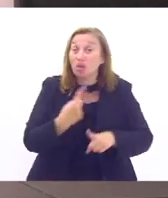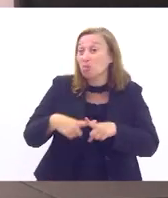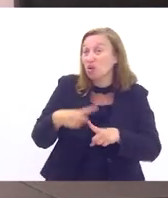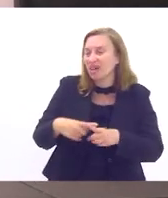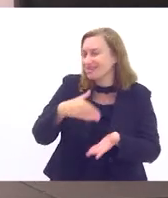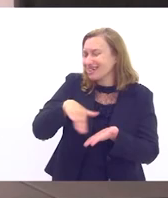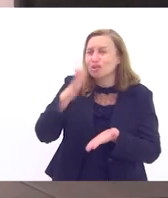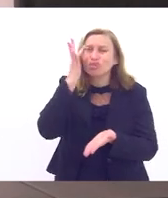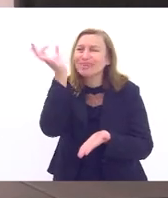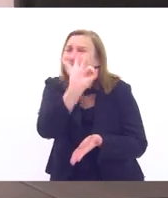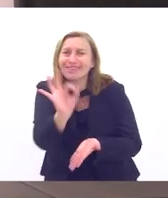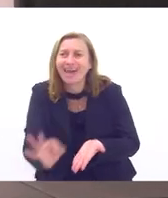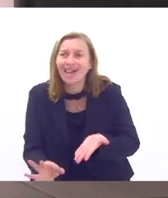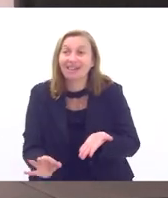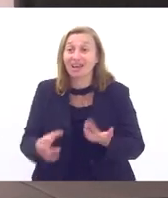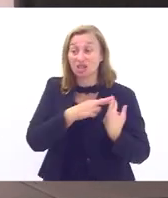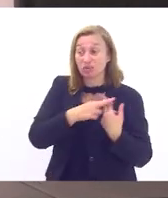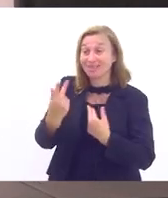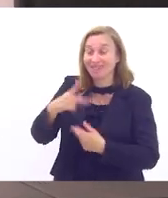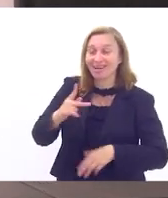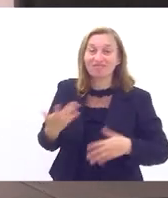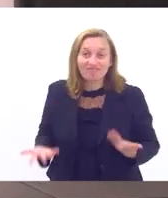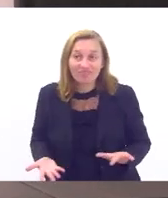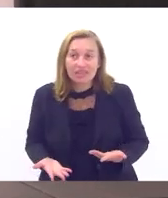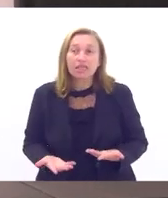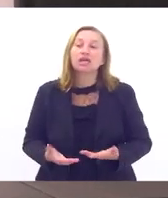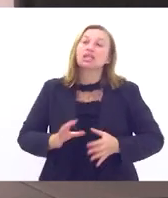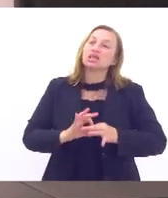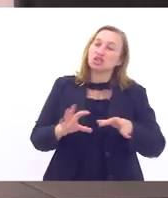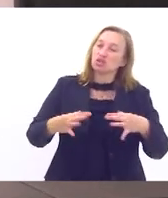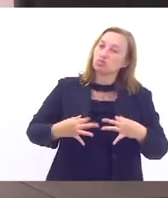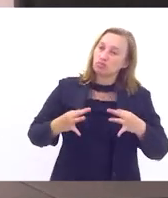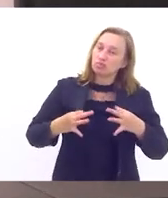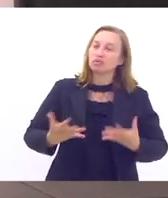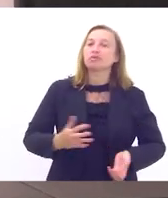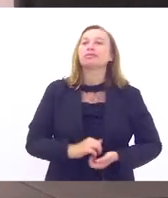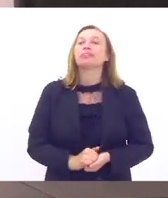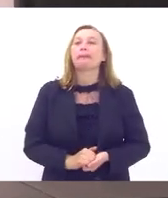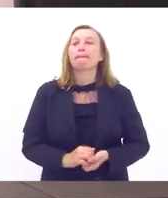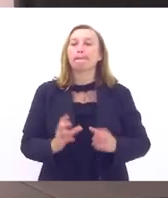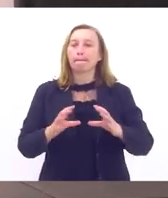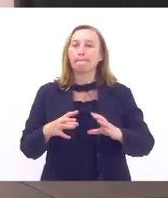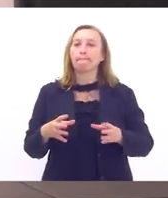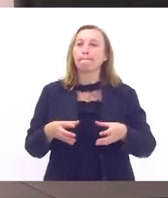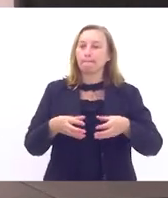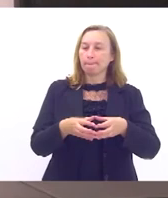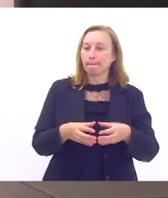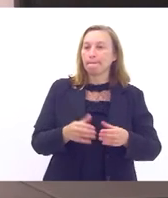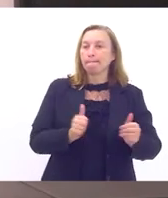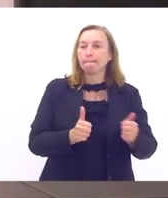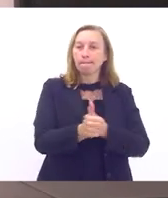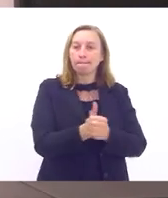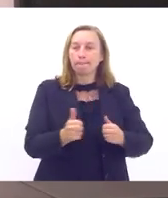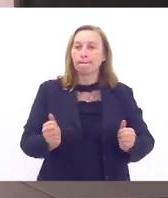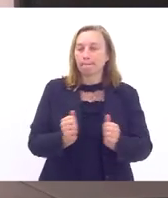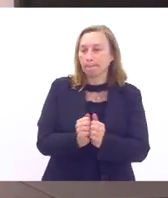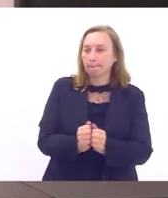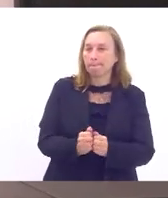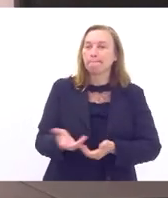secretarias não entendem que elas são responsáveis por isso. Então, queria deixar à disposição a nossa comissão, a nossa frente, para participar, e